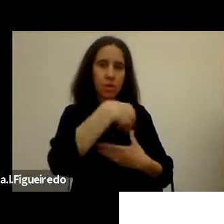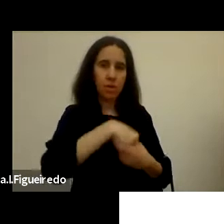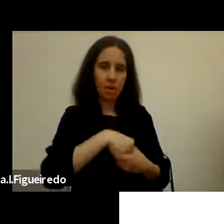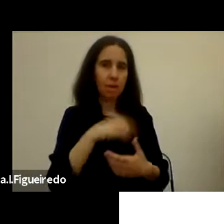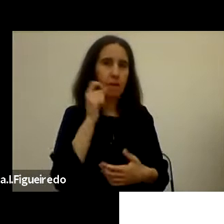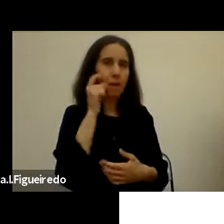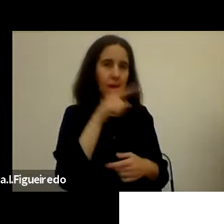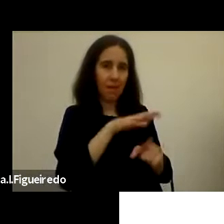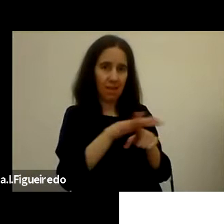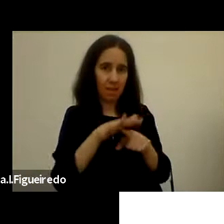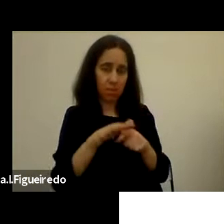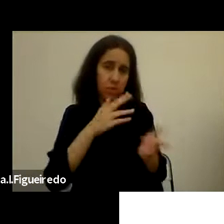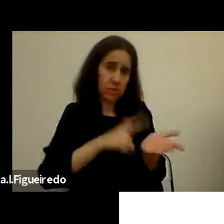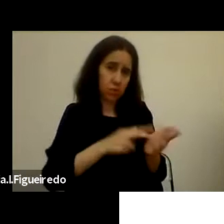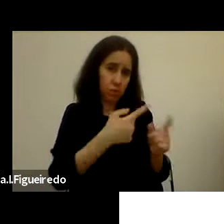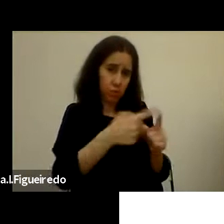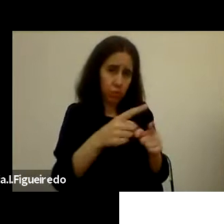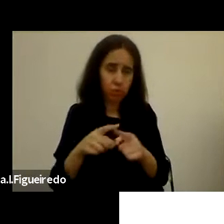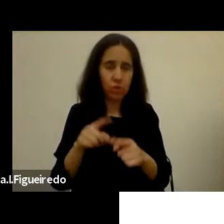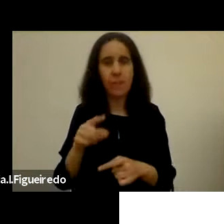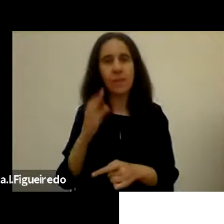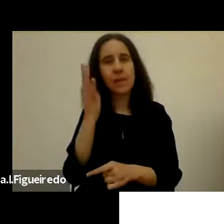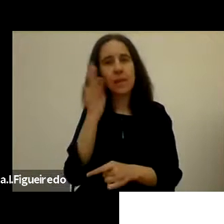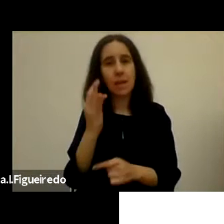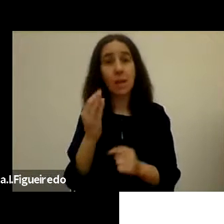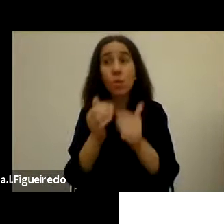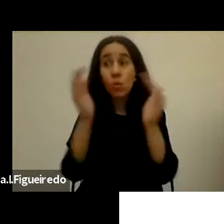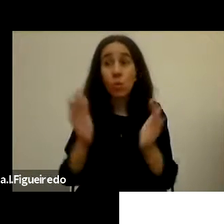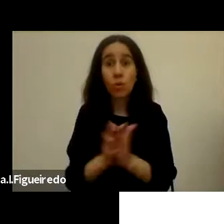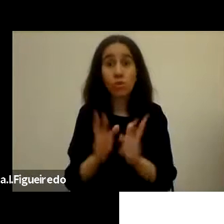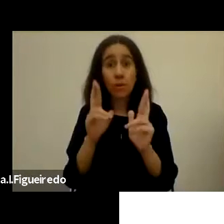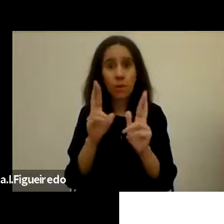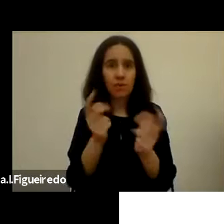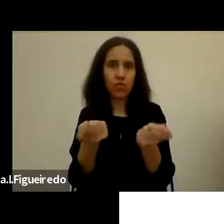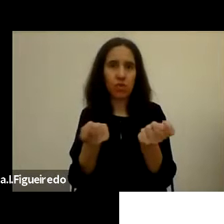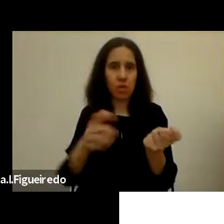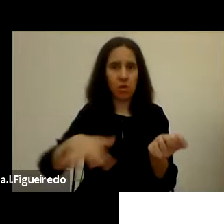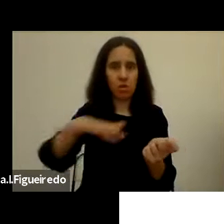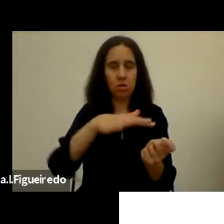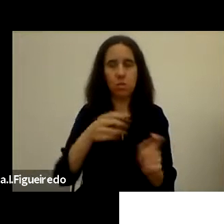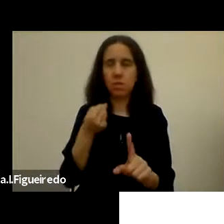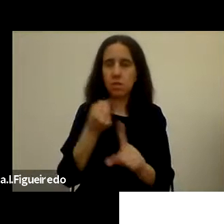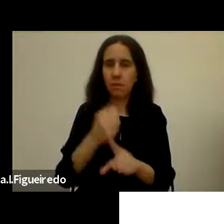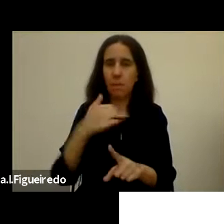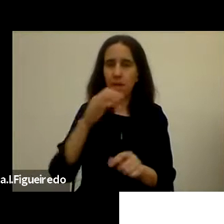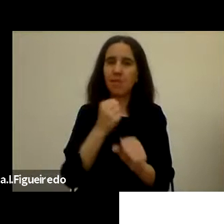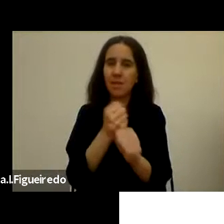outras razões, e vai tentar gerir as expectativas de todos. Por isso é mais desafiante fazê-lo em